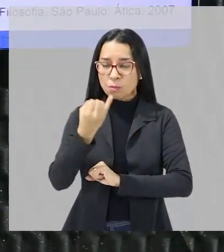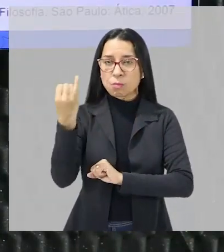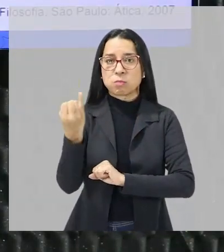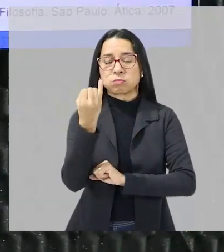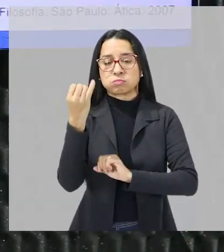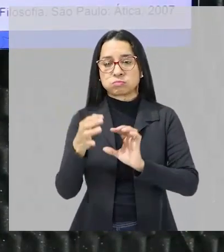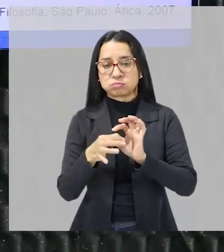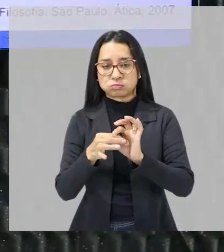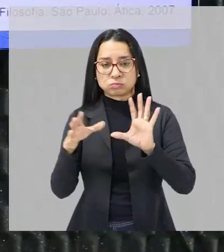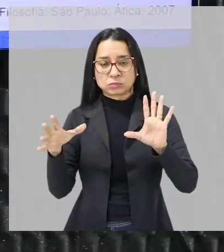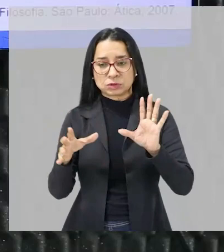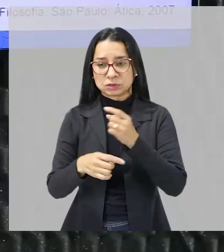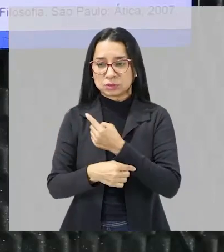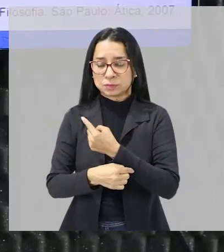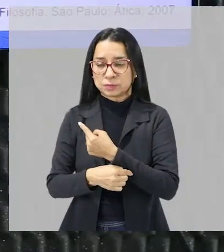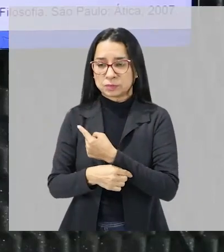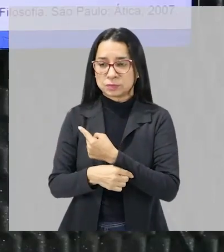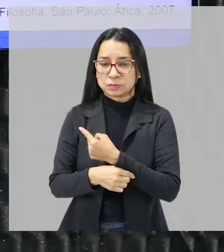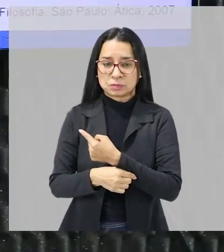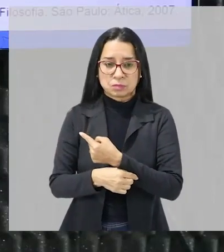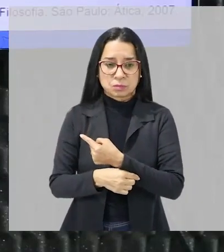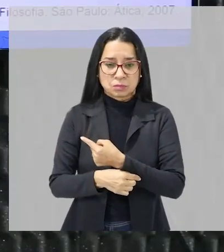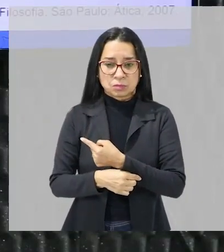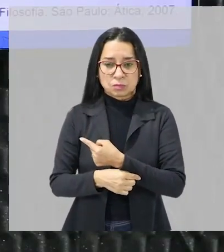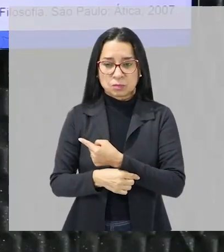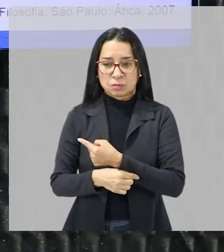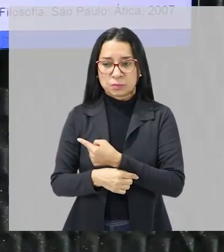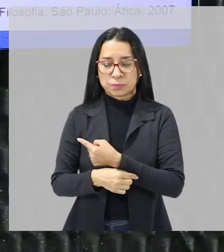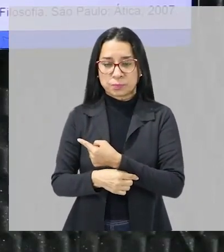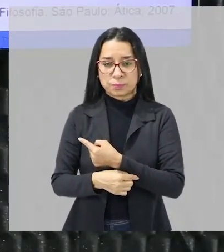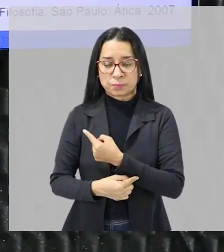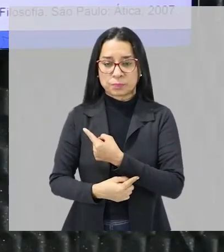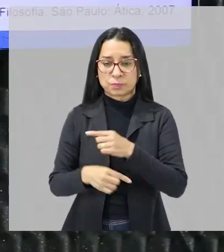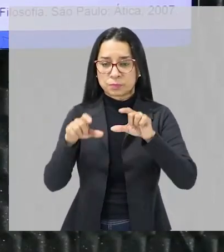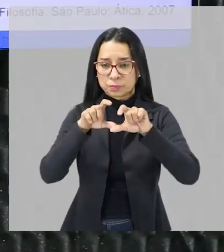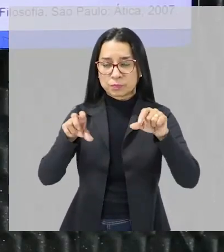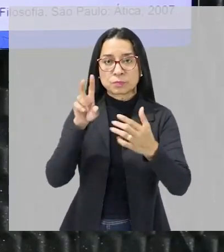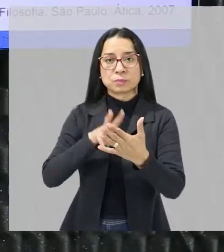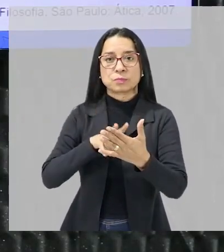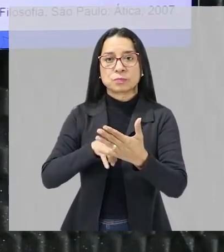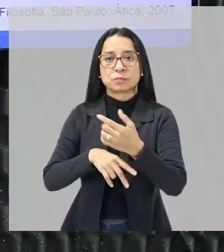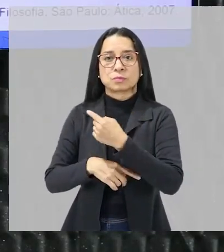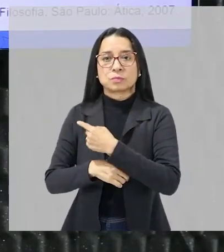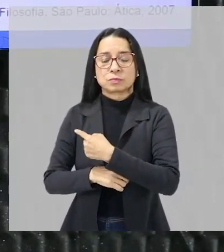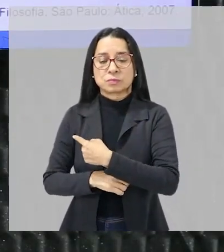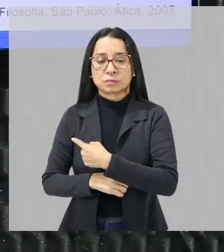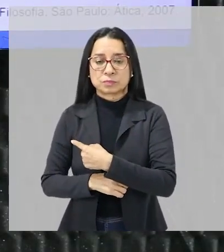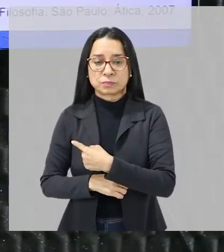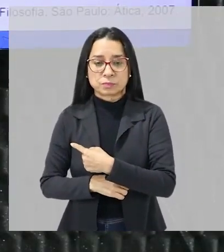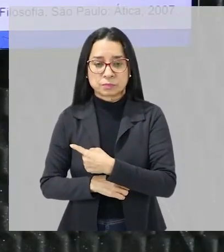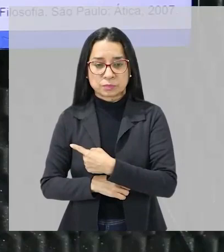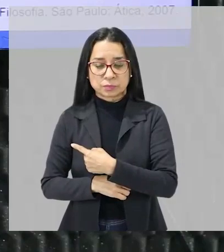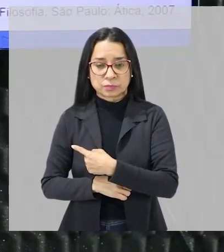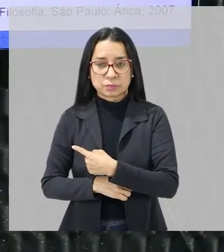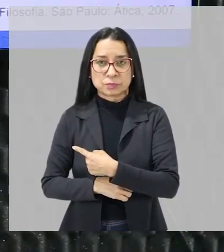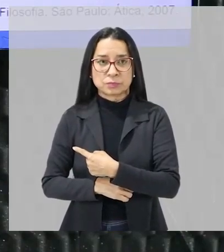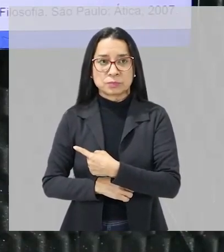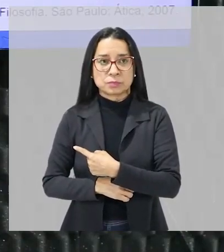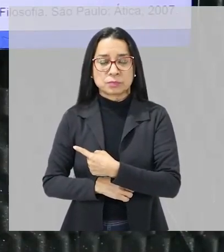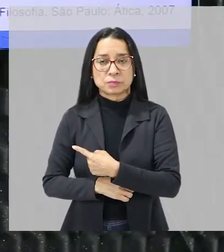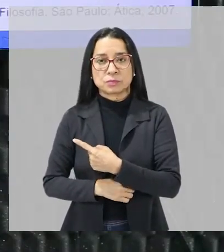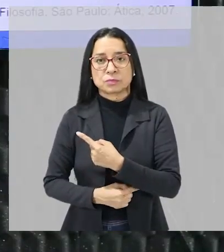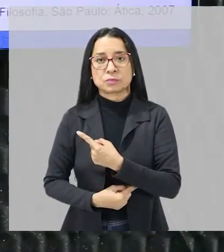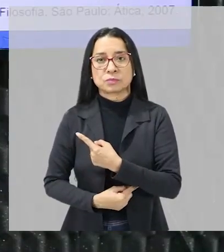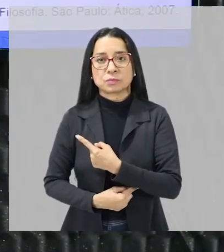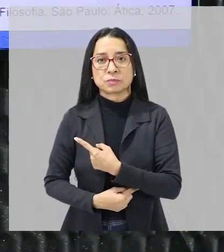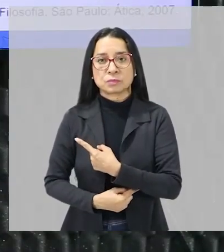governo, mas, né, se identifica com as pessoas, os eleitores. Não lhes pertence, mas é sempre um